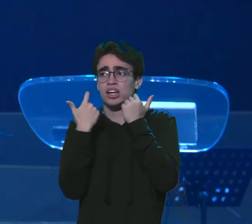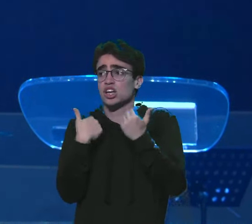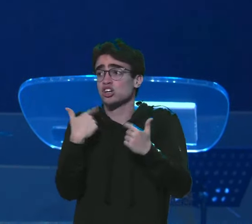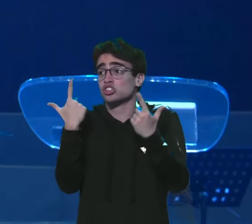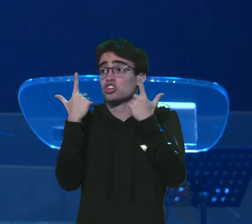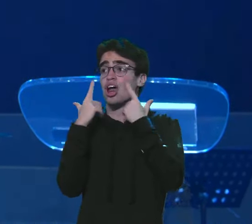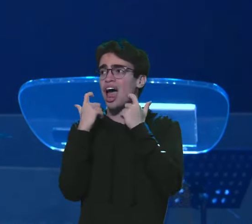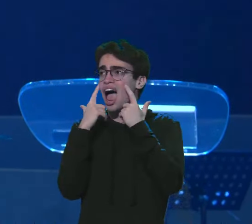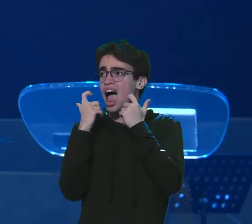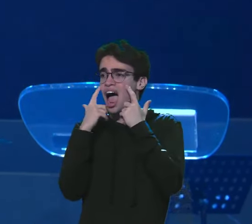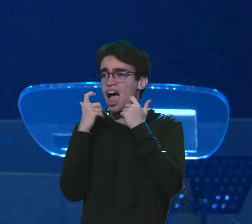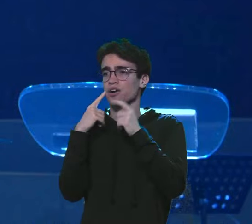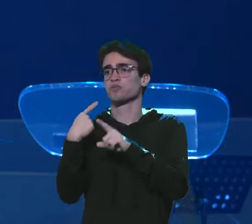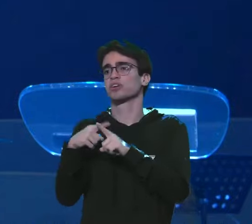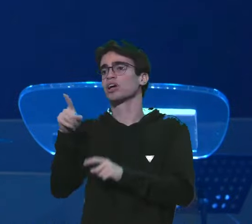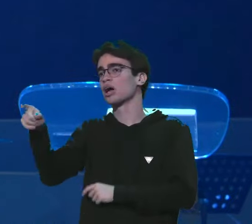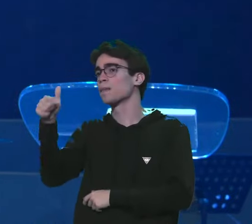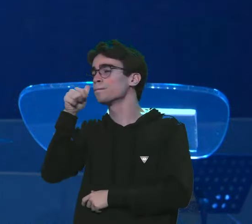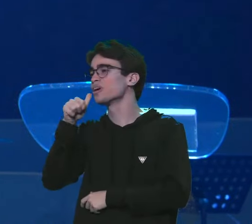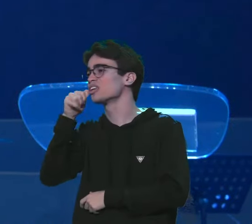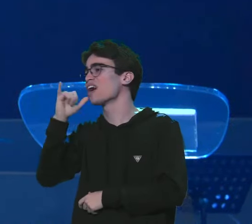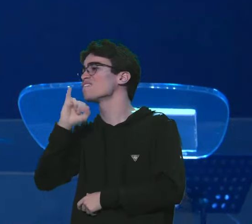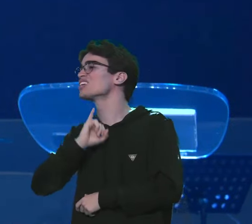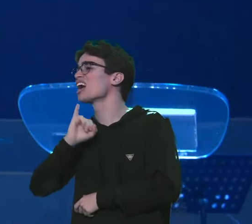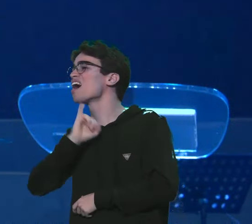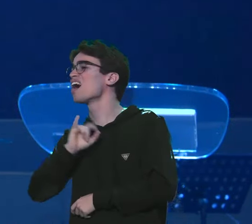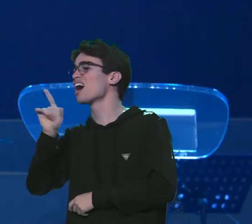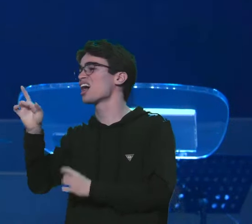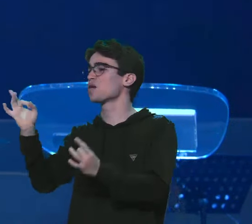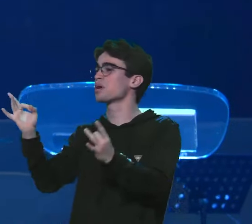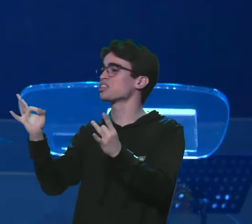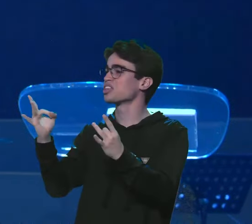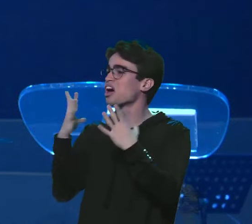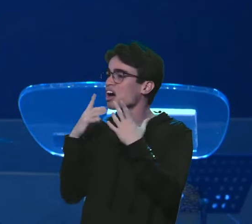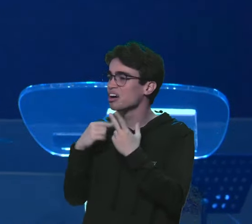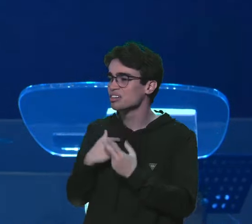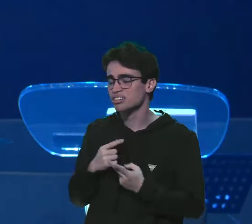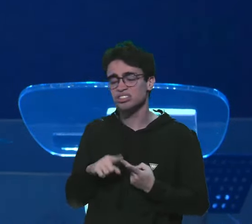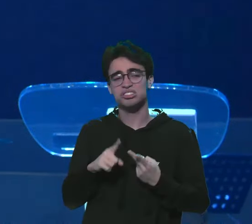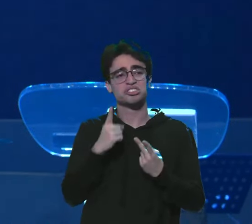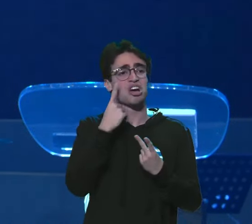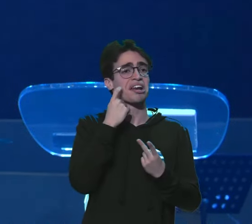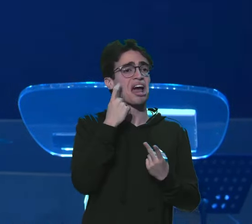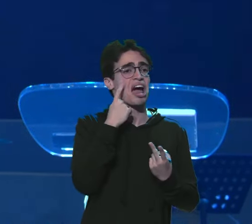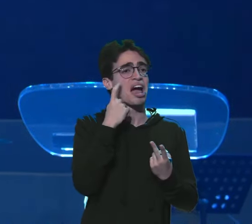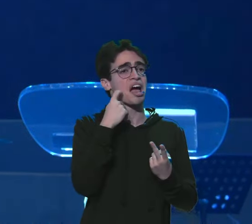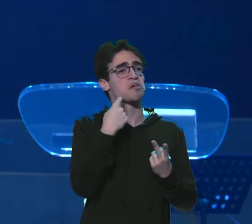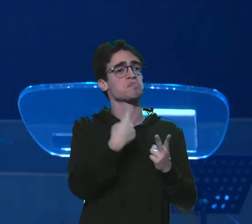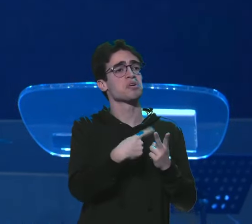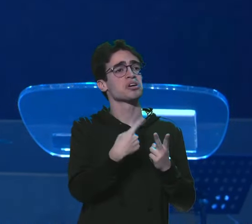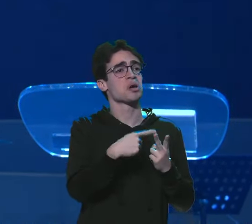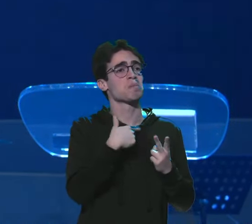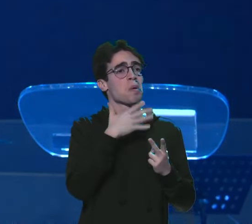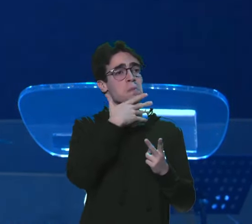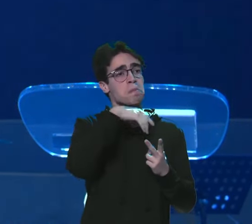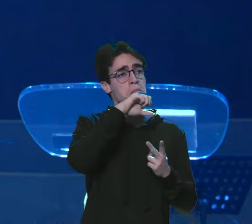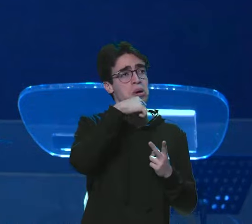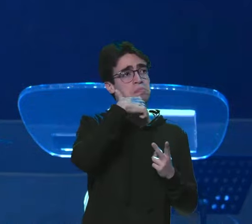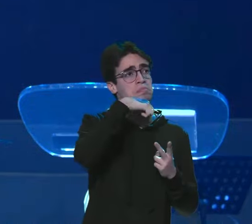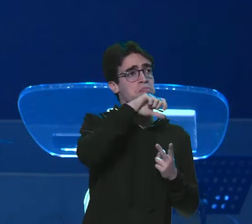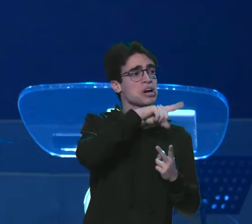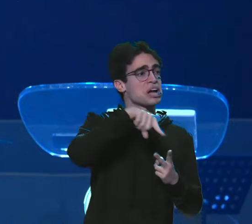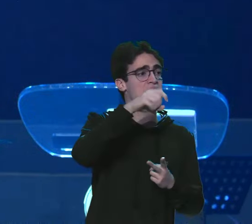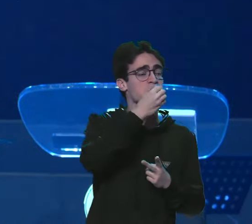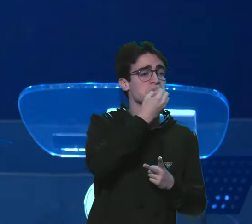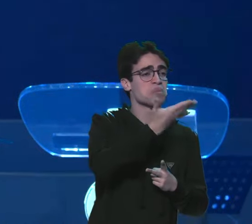Chorava porque a menina que eu gostava me abandonou. Chorava porque os meus pais não estavam bem em